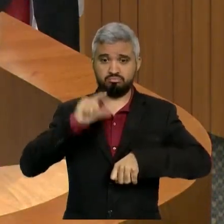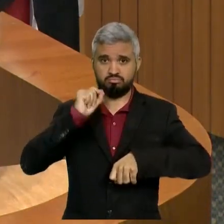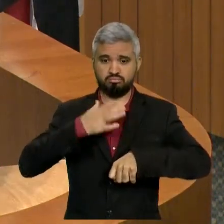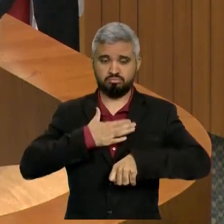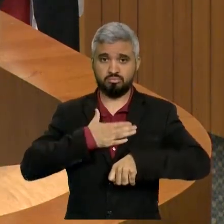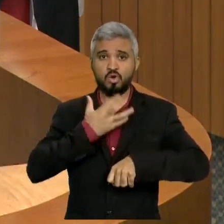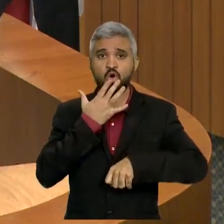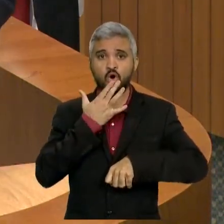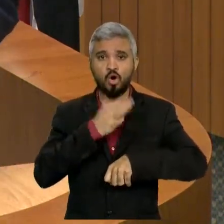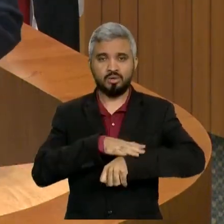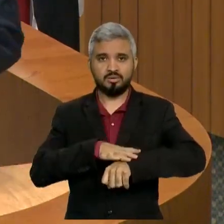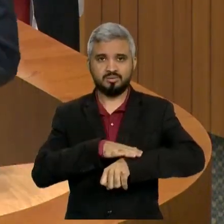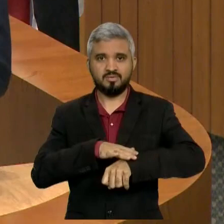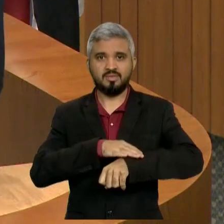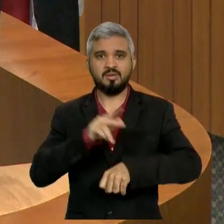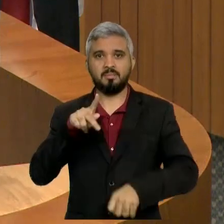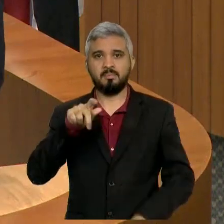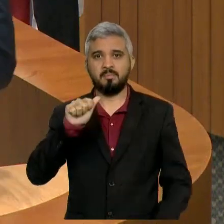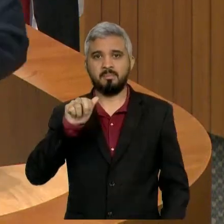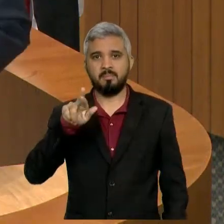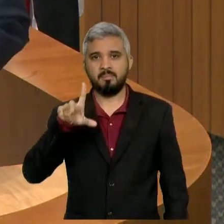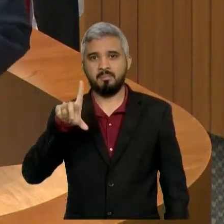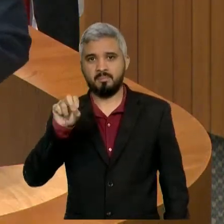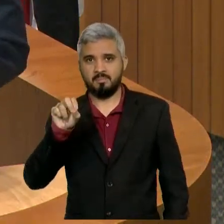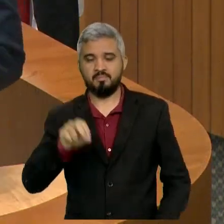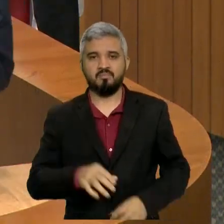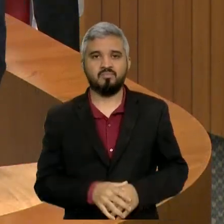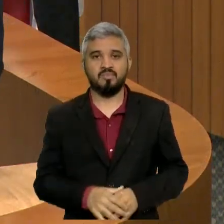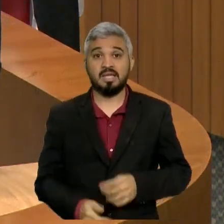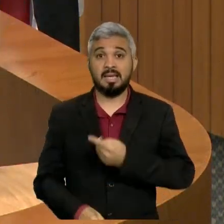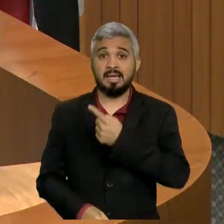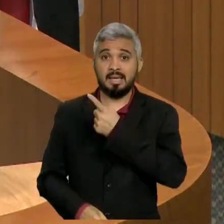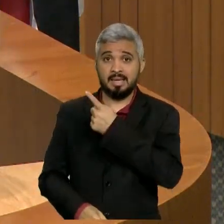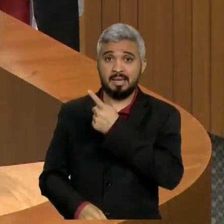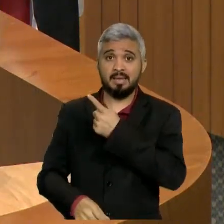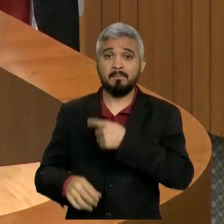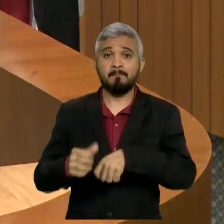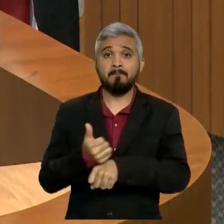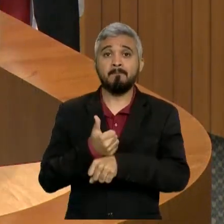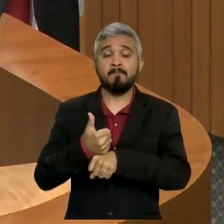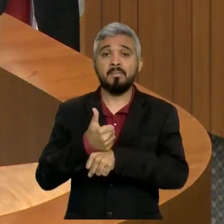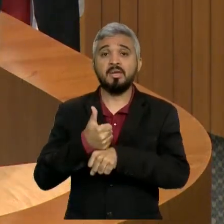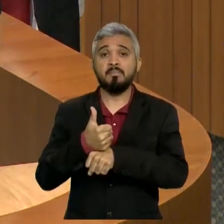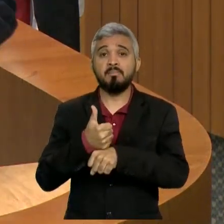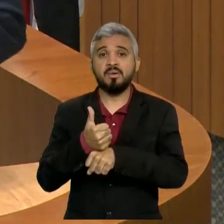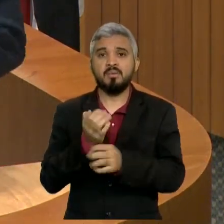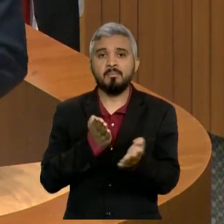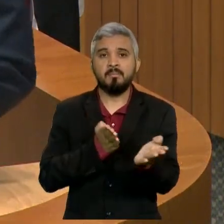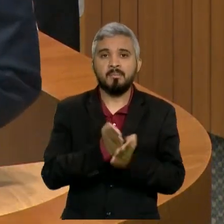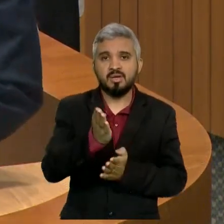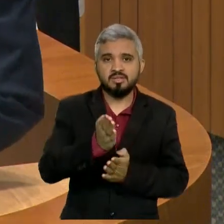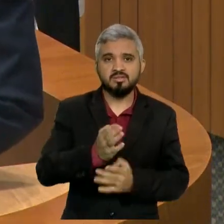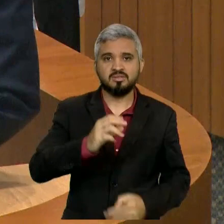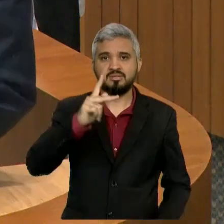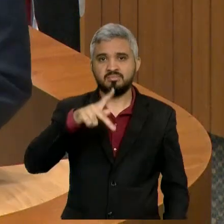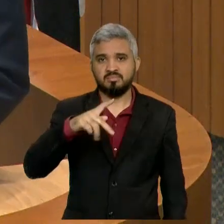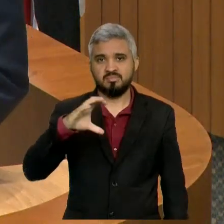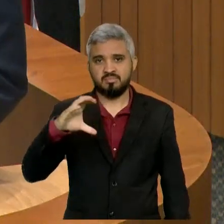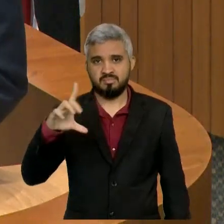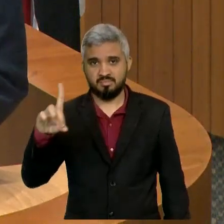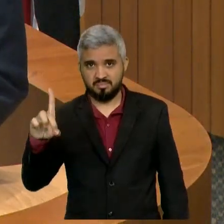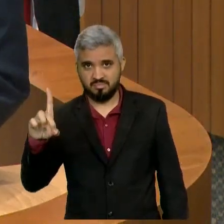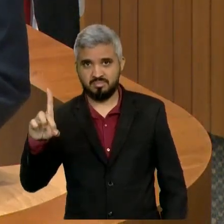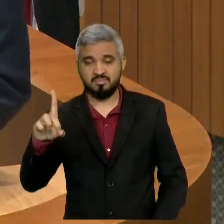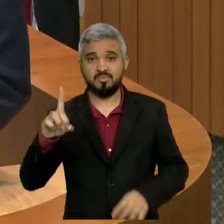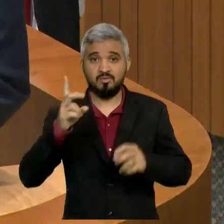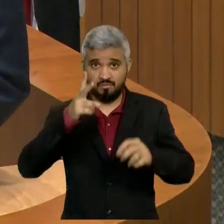passou em primeiro lugar, deputado Rodrigo, na cota de medicina para PCD, no vestibular. Foi fazer